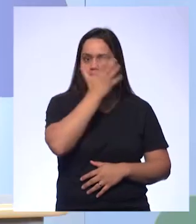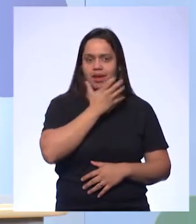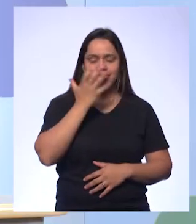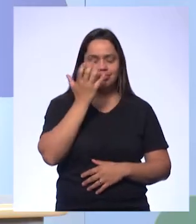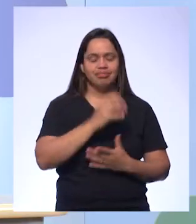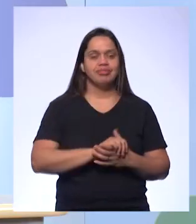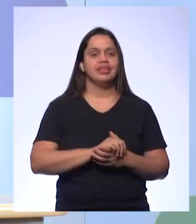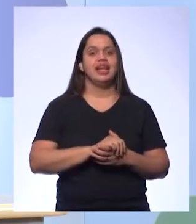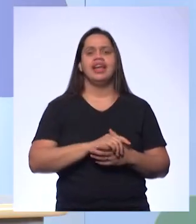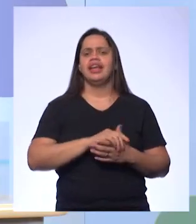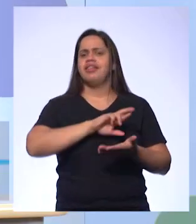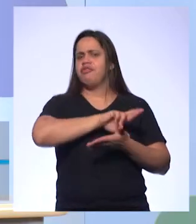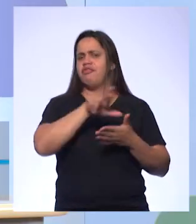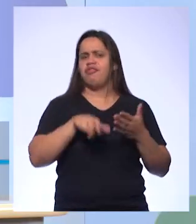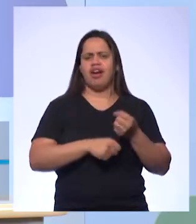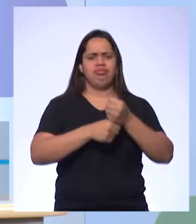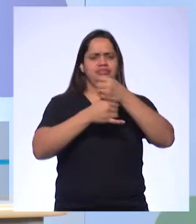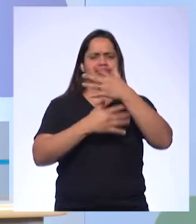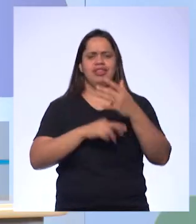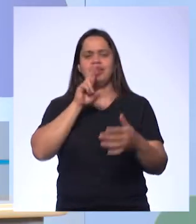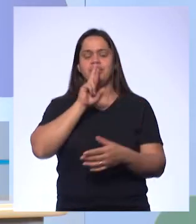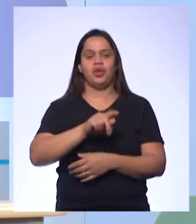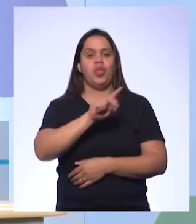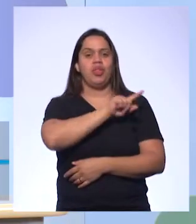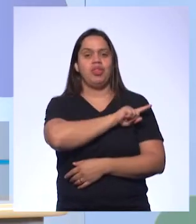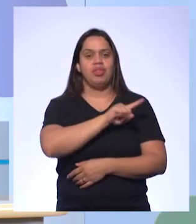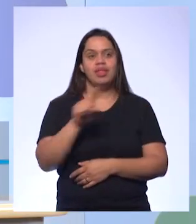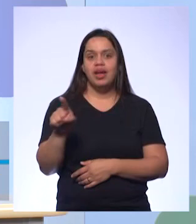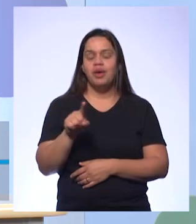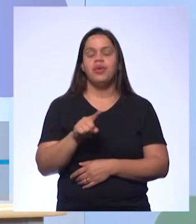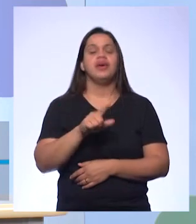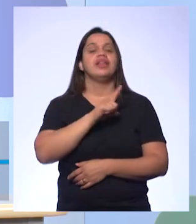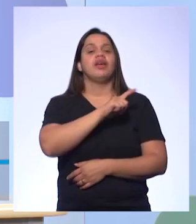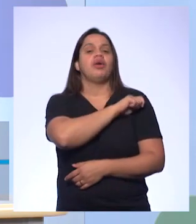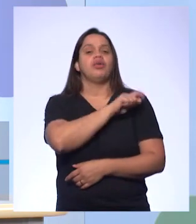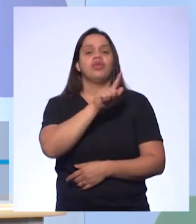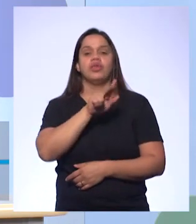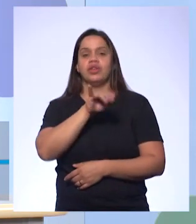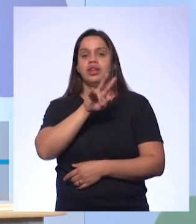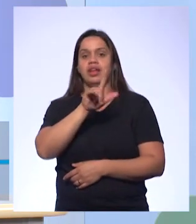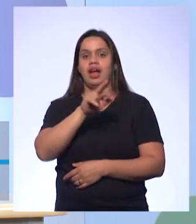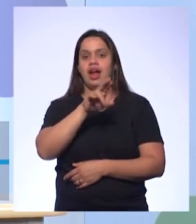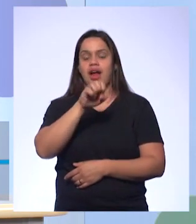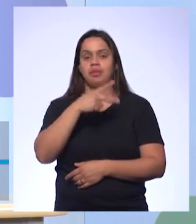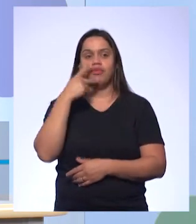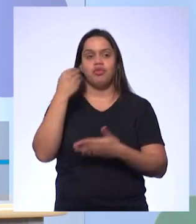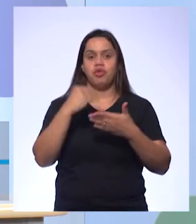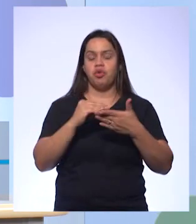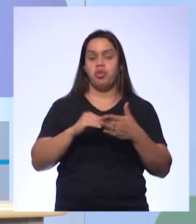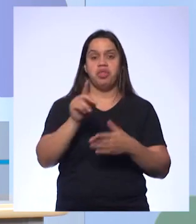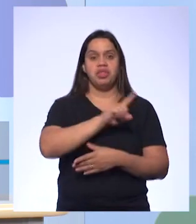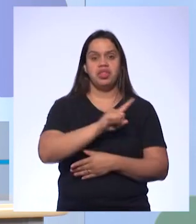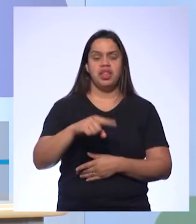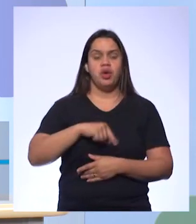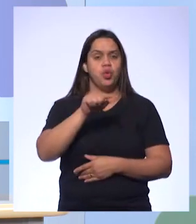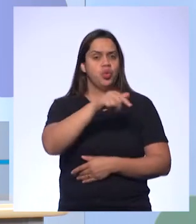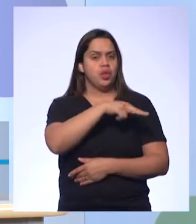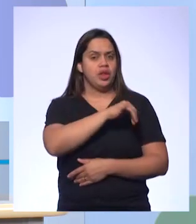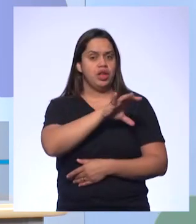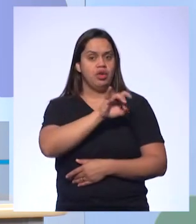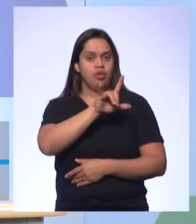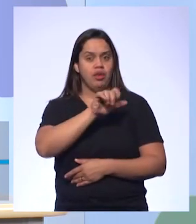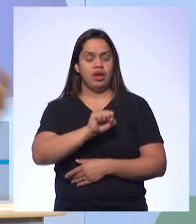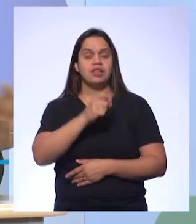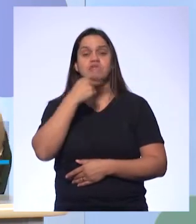falando, não, não, não, não. Olha só, o Guilherme colocou vários nãos. E o Nicolas falou, nunca nem vi. Acho que eles ficam assim,